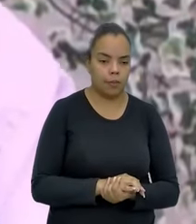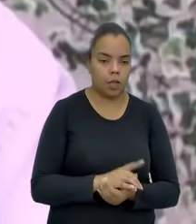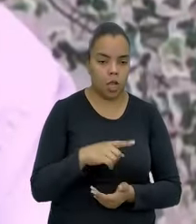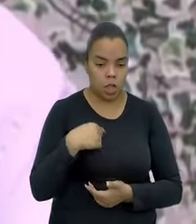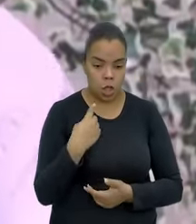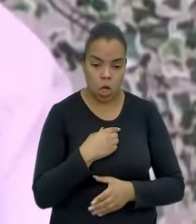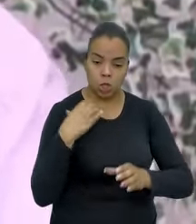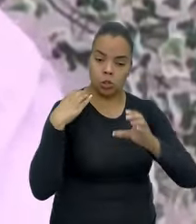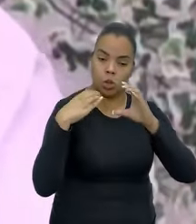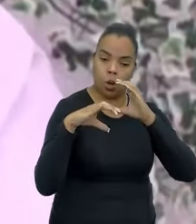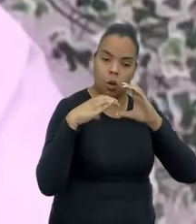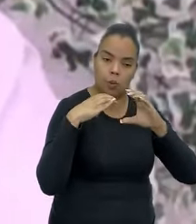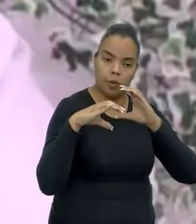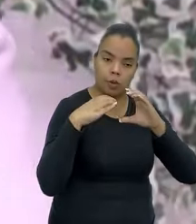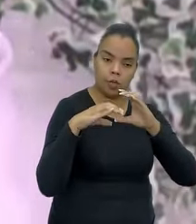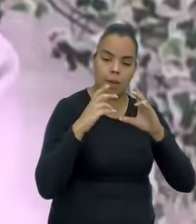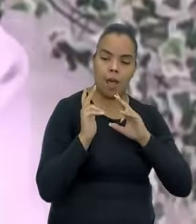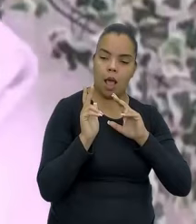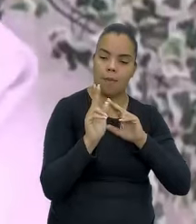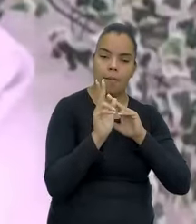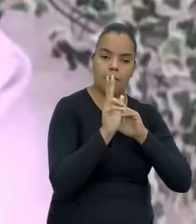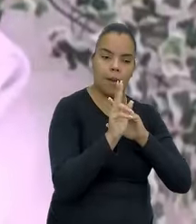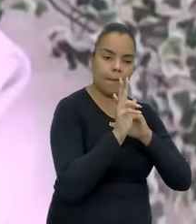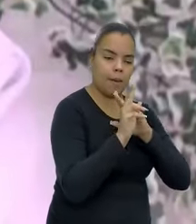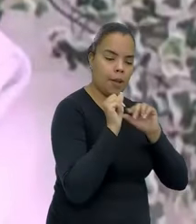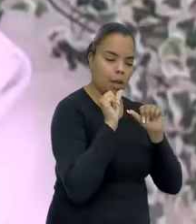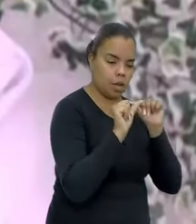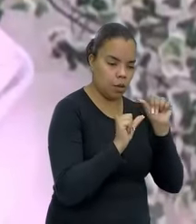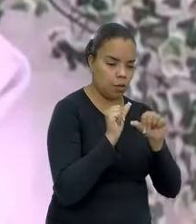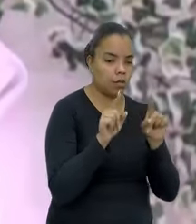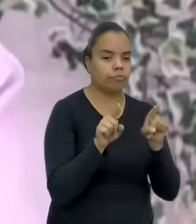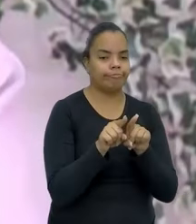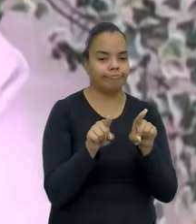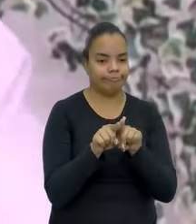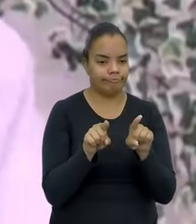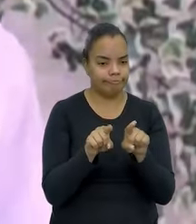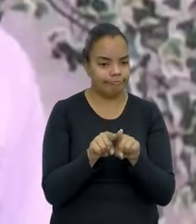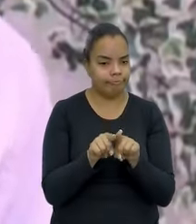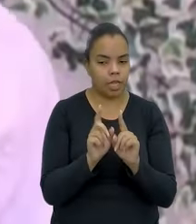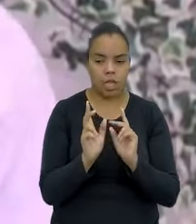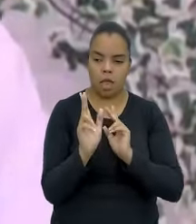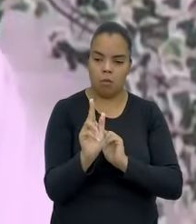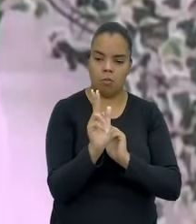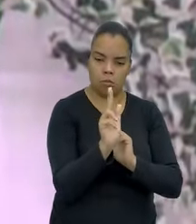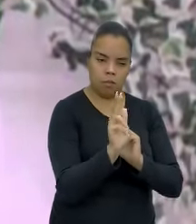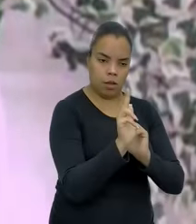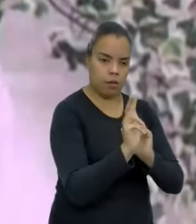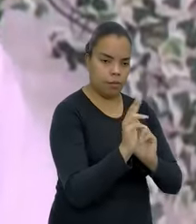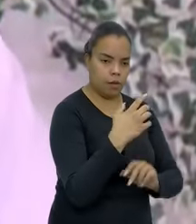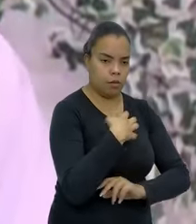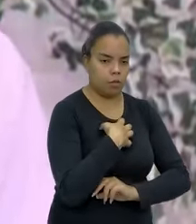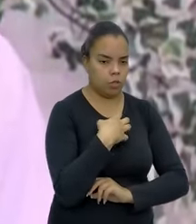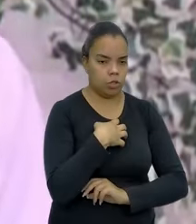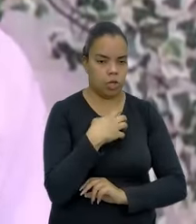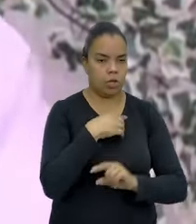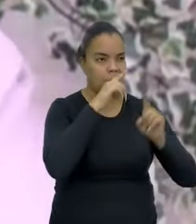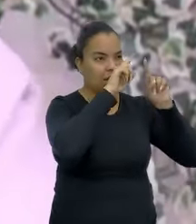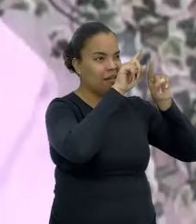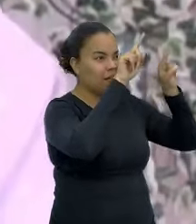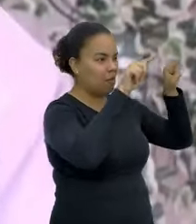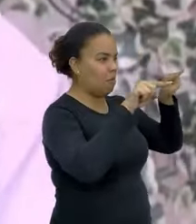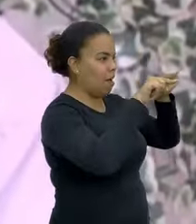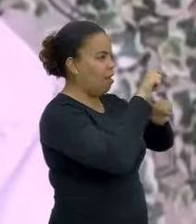comunicar ao mesmo tempo de fazer as alterações a forma do quadro que nós